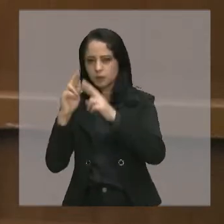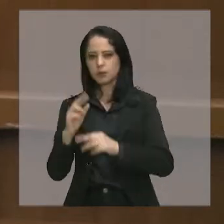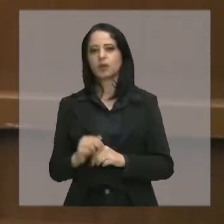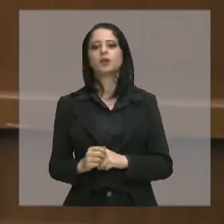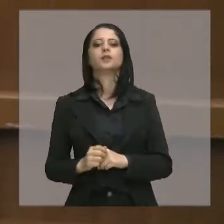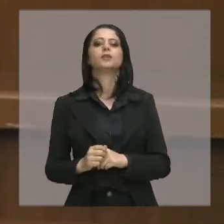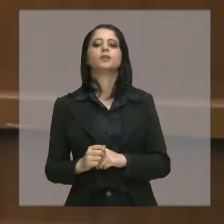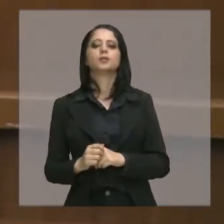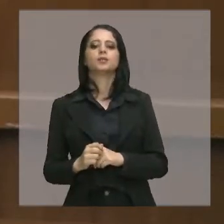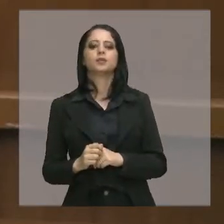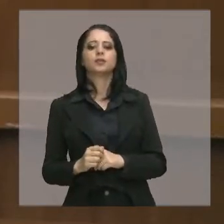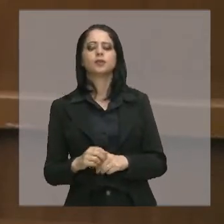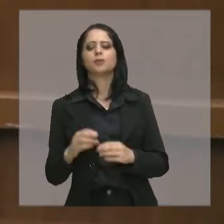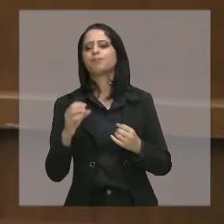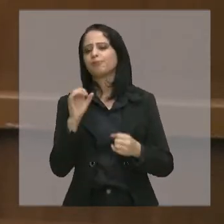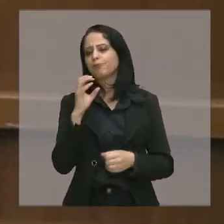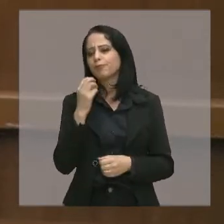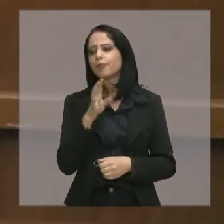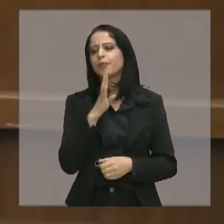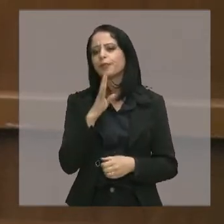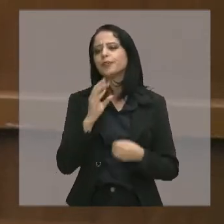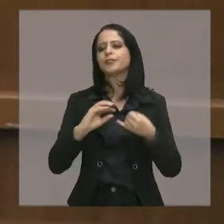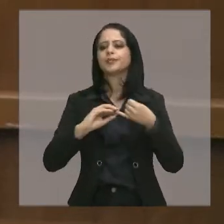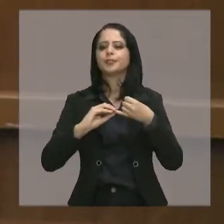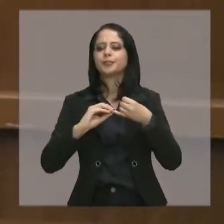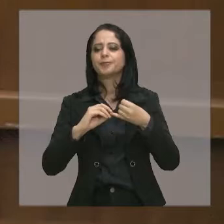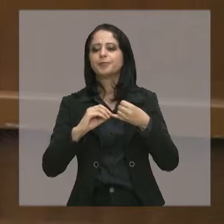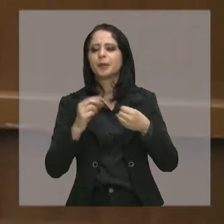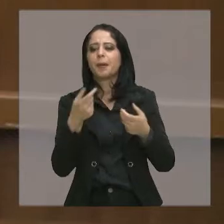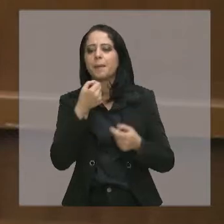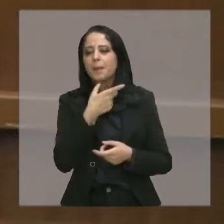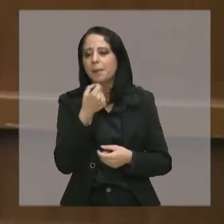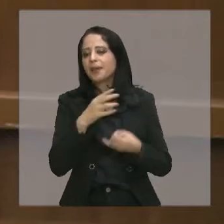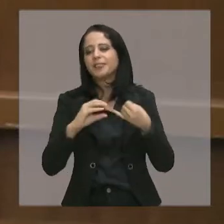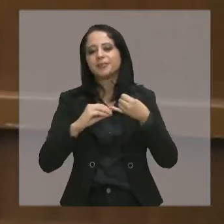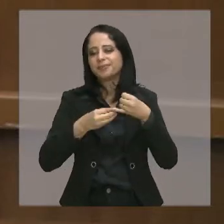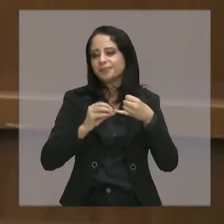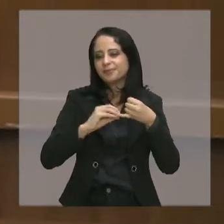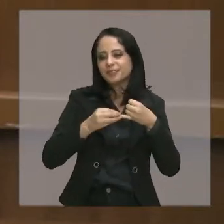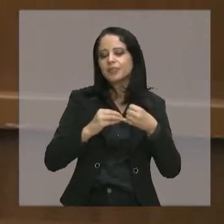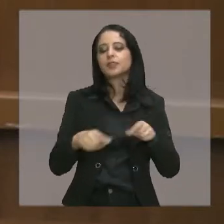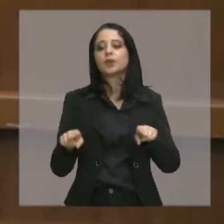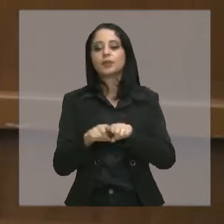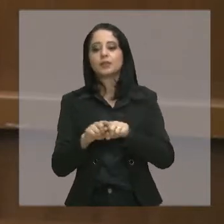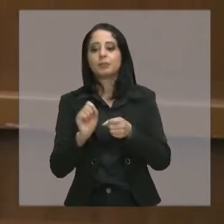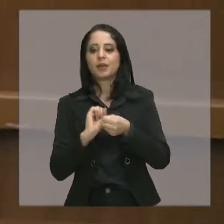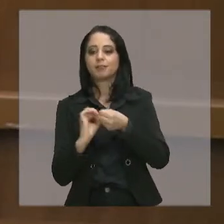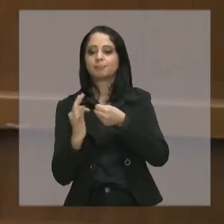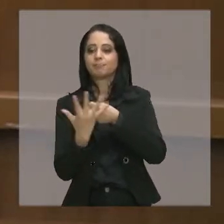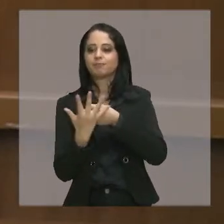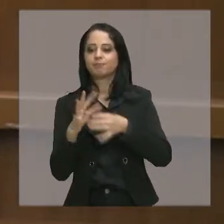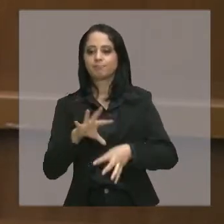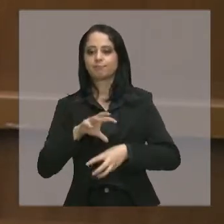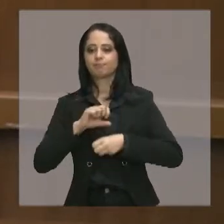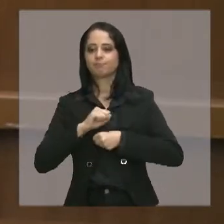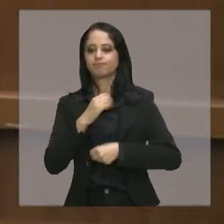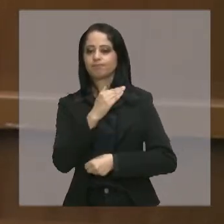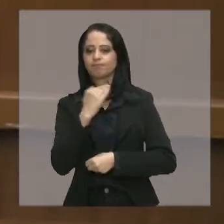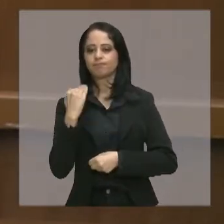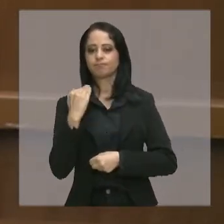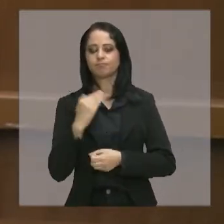mais conhecido como Feijão, morador do Jardim da Granja, que foi mais uma vítima hoje do Covid. E aproveitando